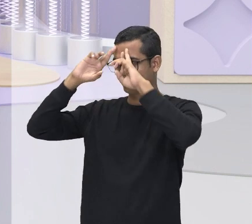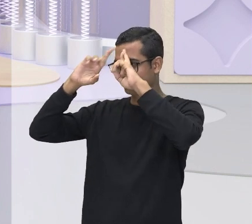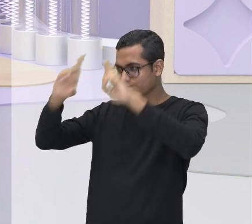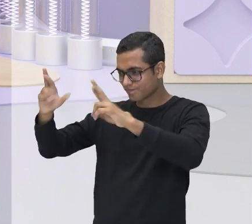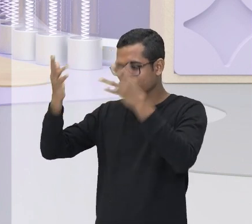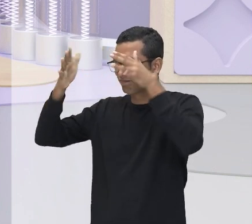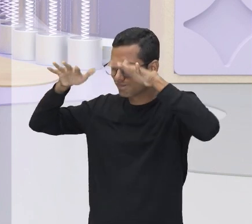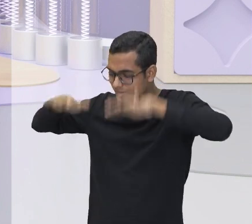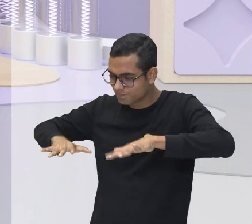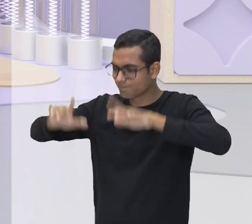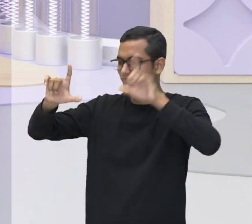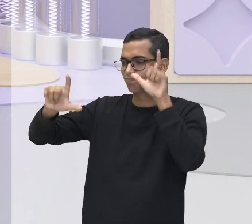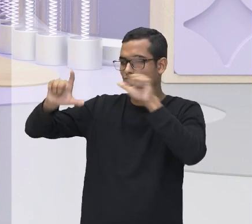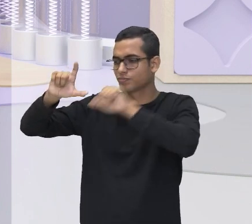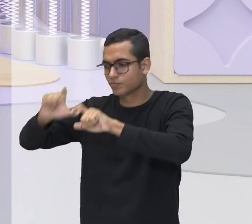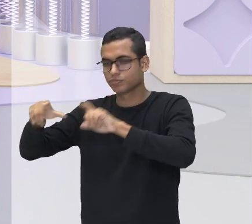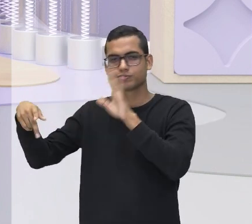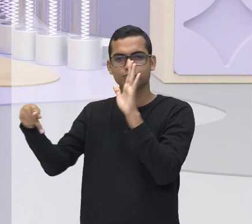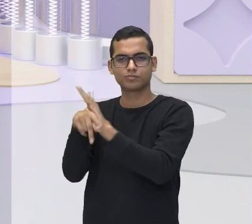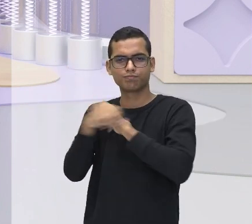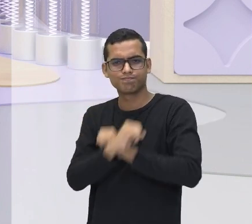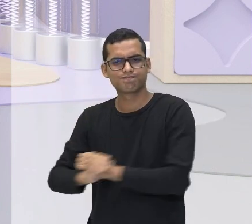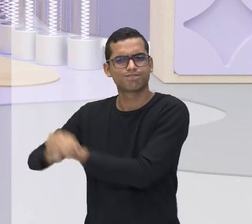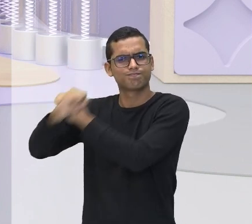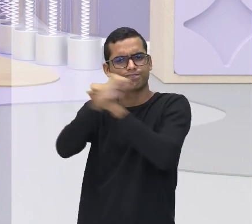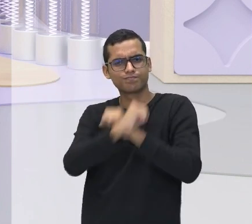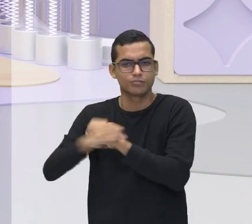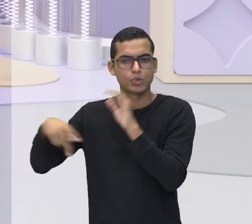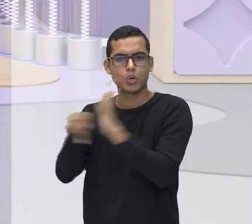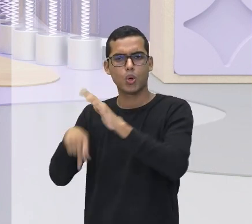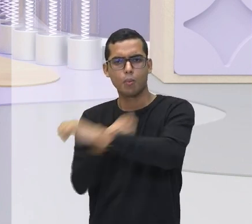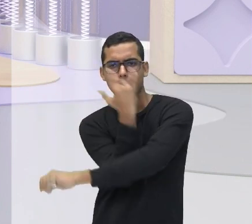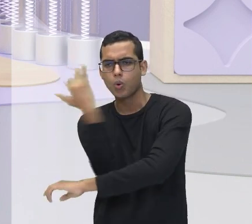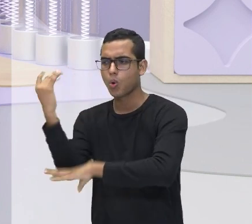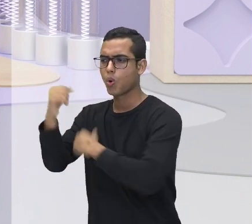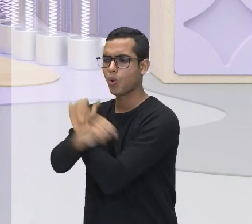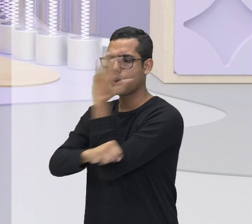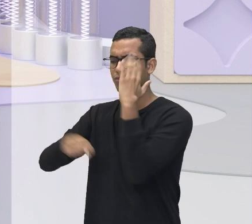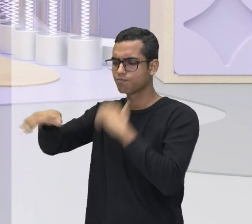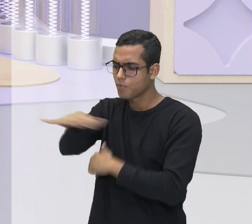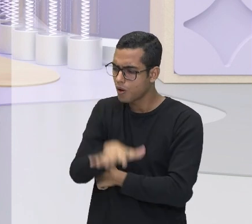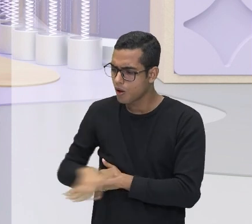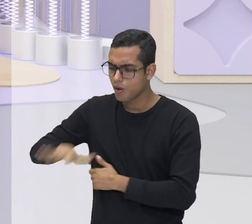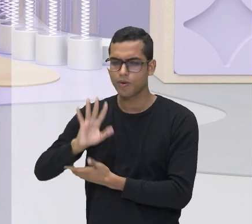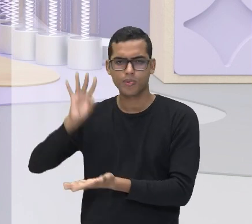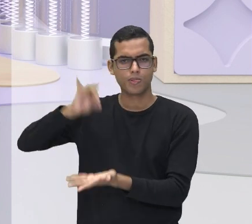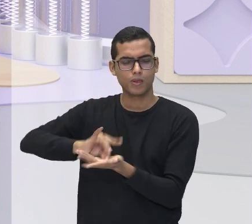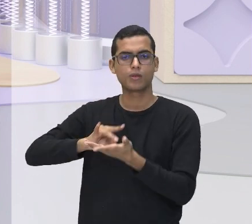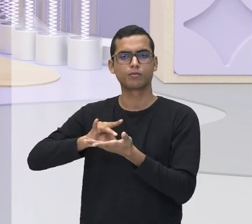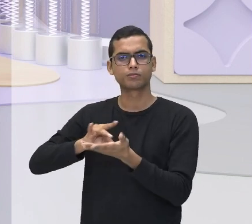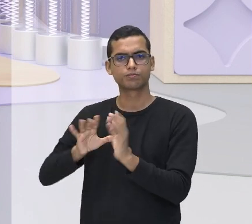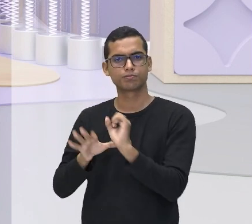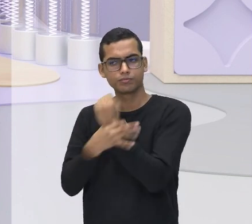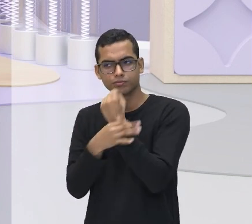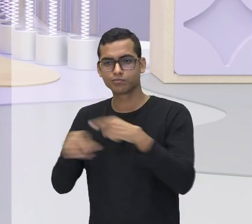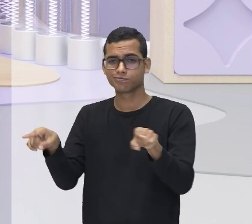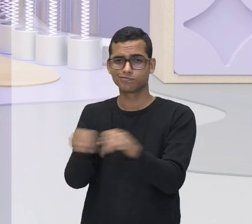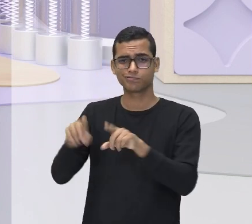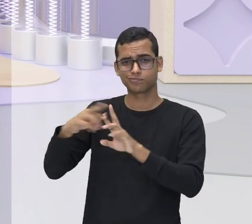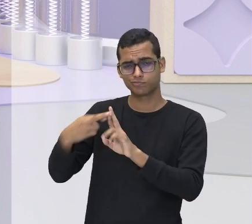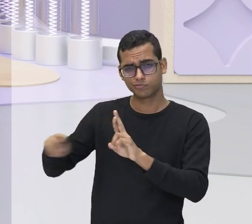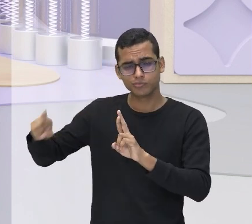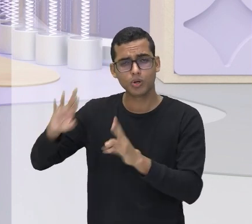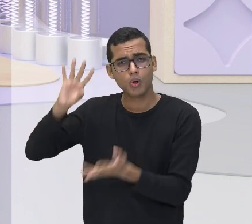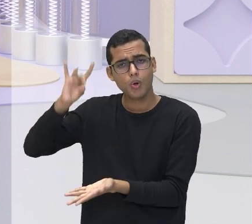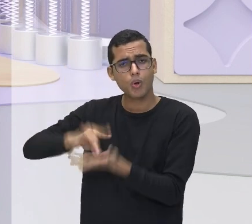de dependência e de defesa da natureza e do meio ambiente. São religiões muito